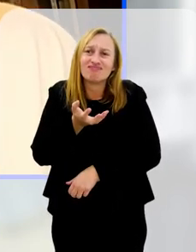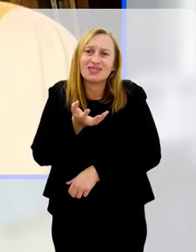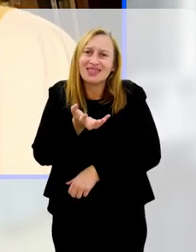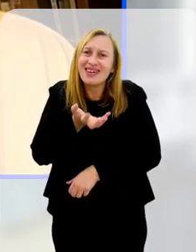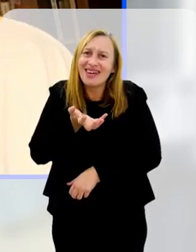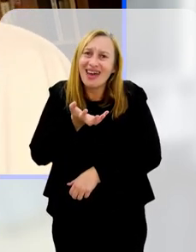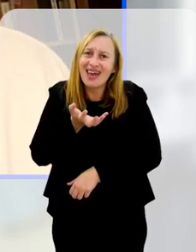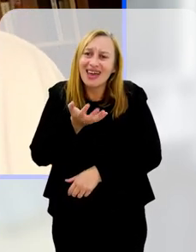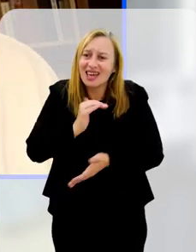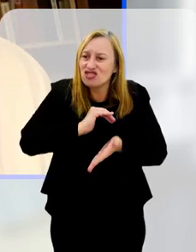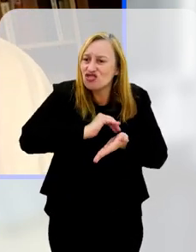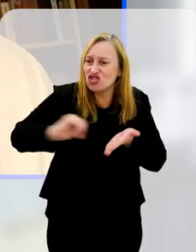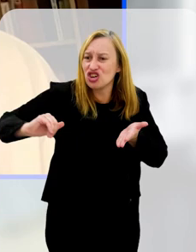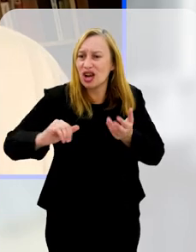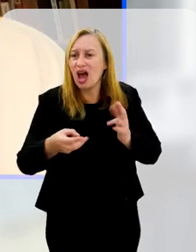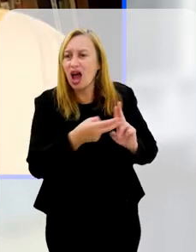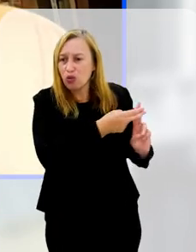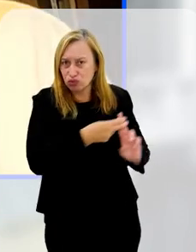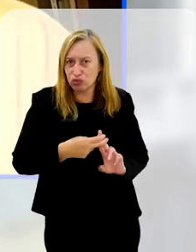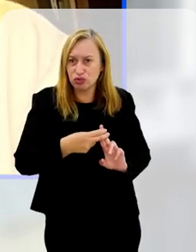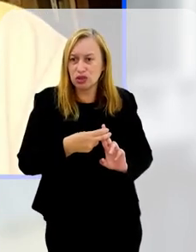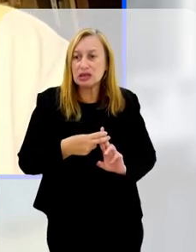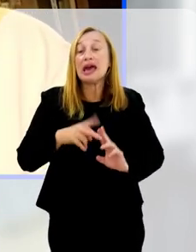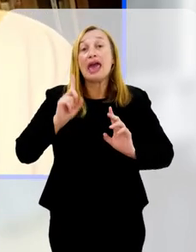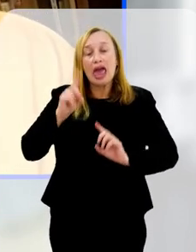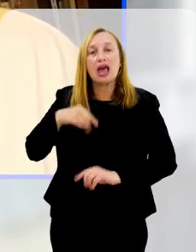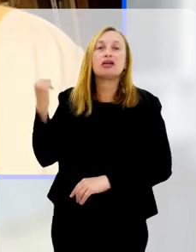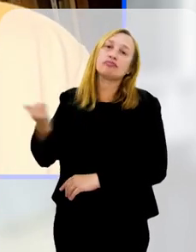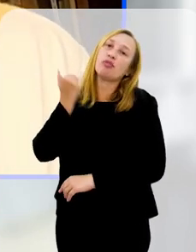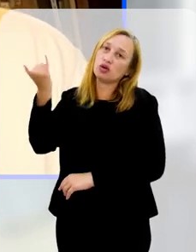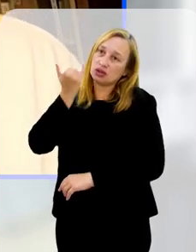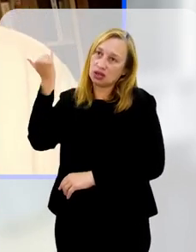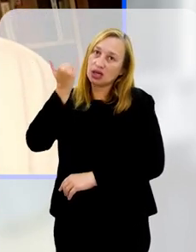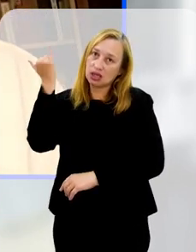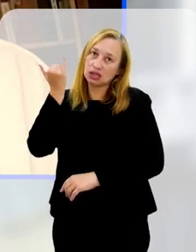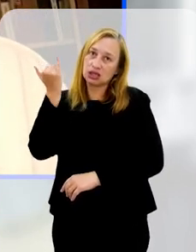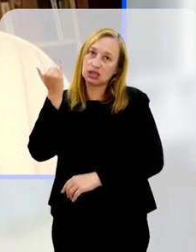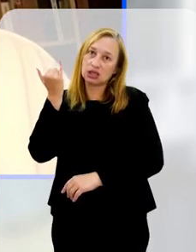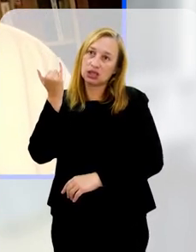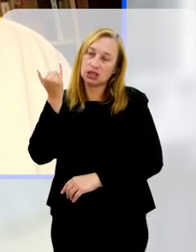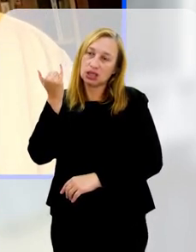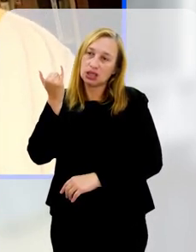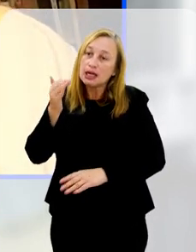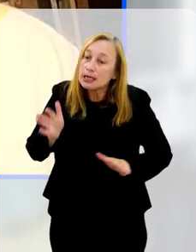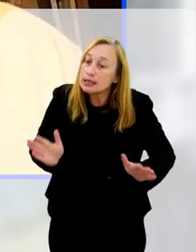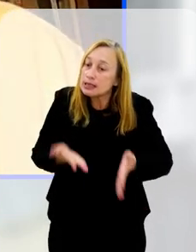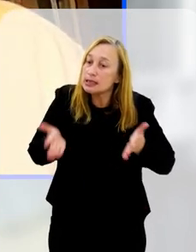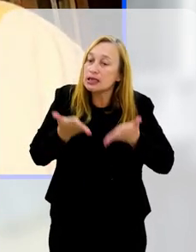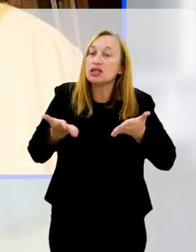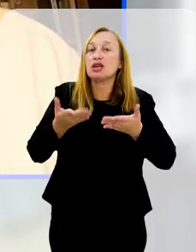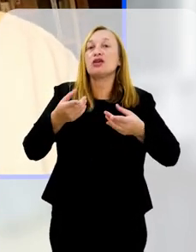querendo pisar na nossa florzinha. Então é super importante